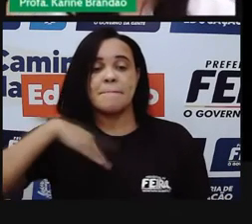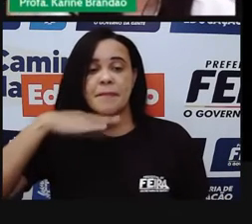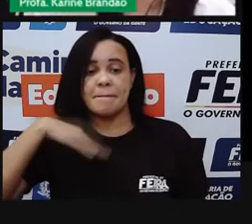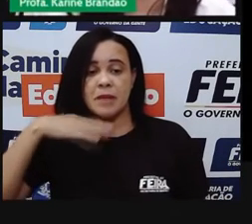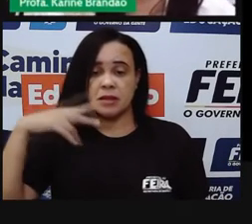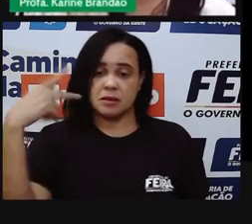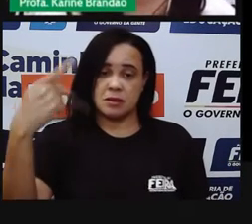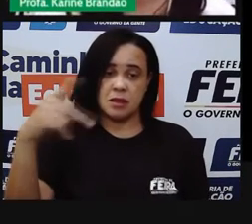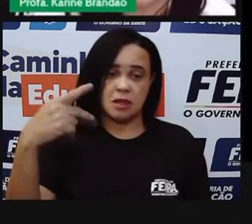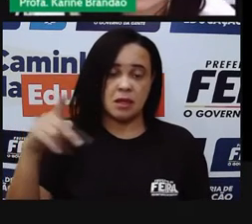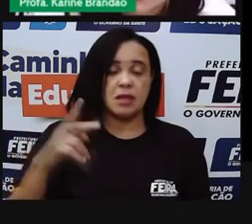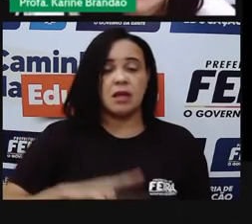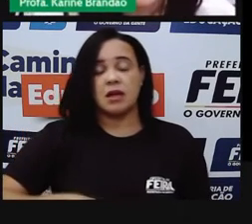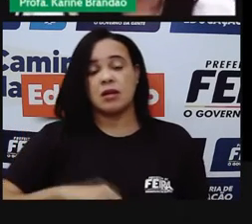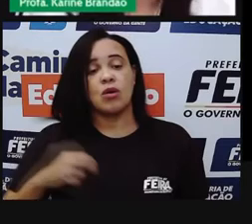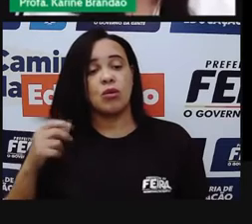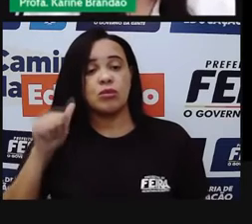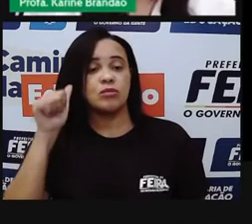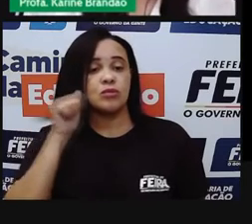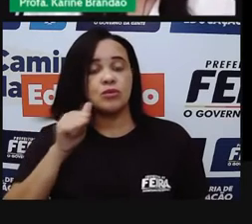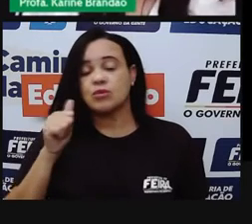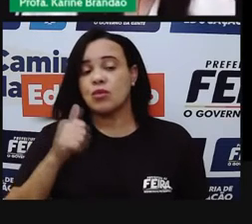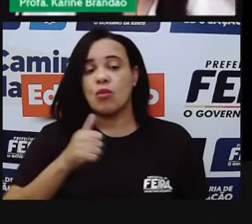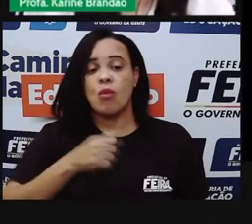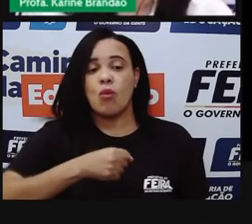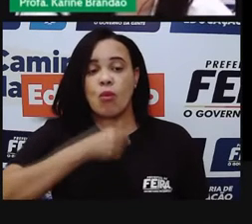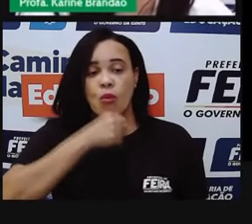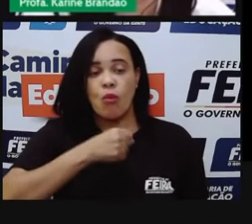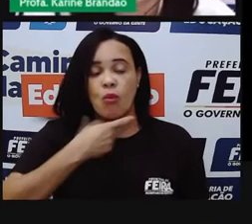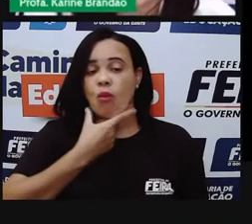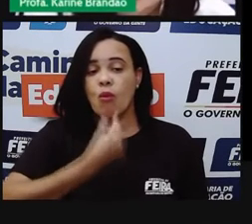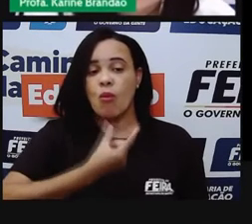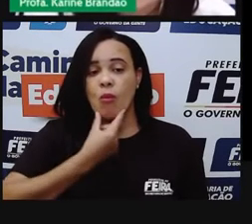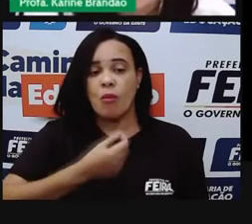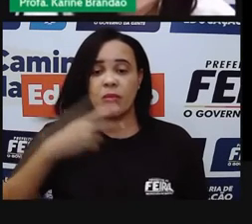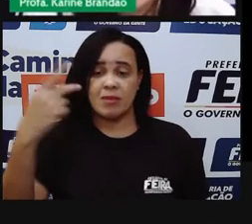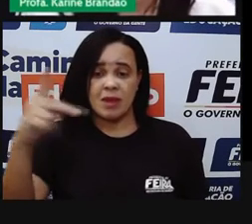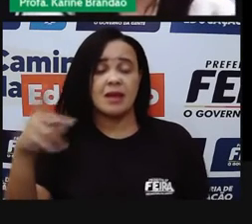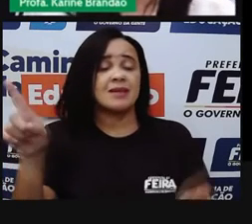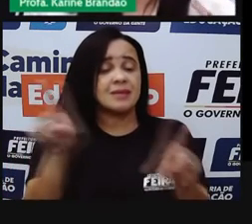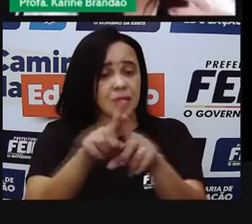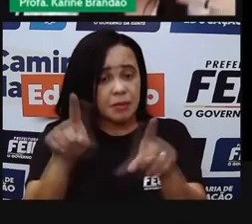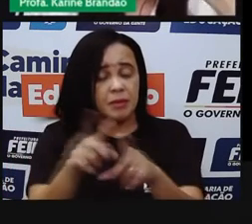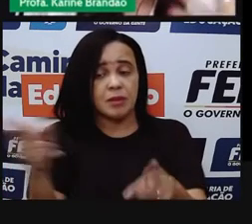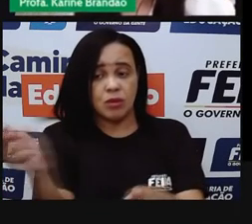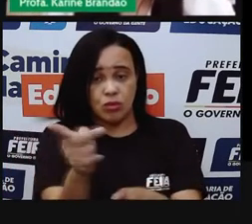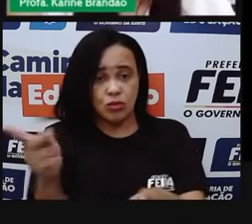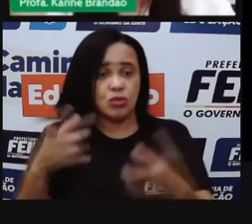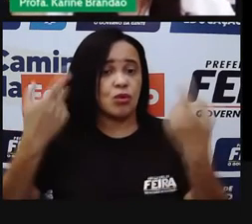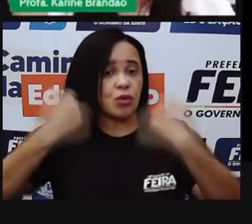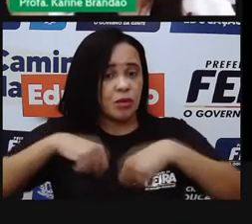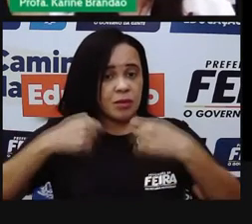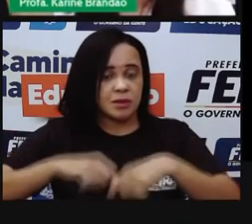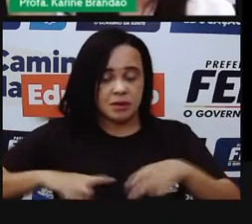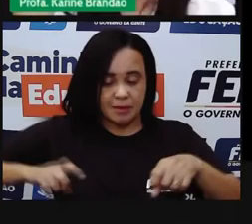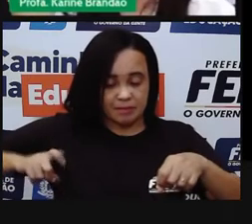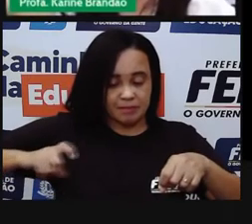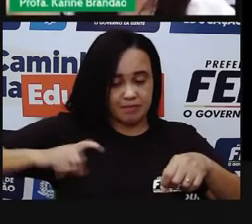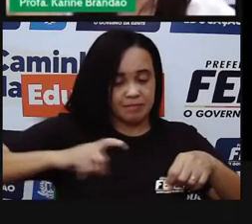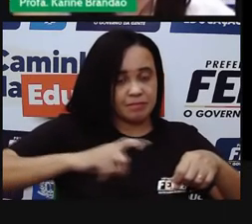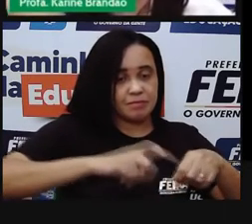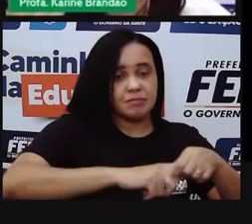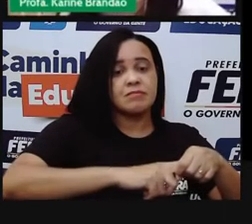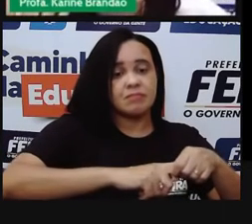mãe, né, me desse o óvulo e o meu pai desse o espermatozoide dele. E o óvulo da minha mãe